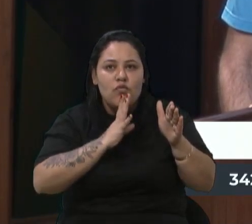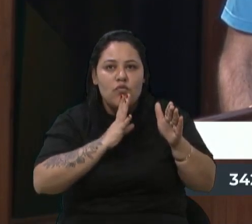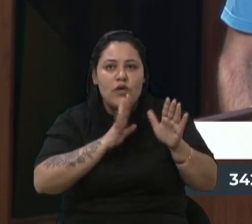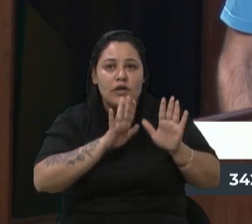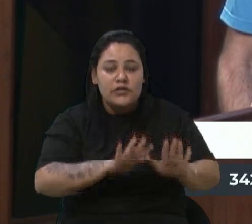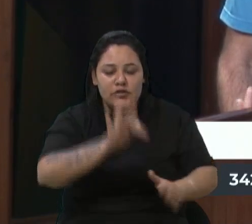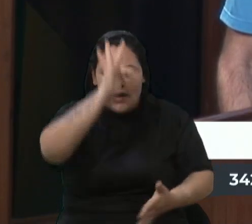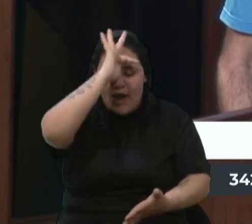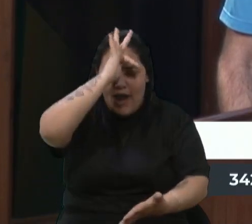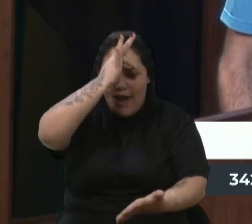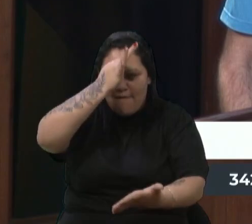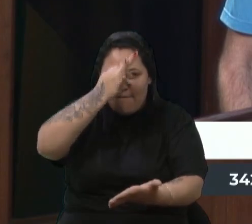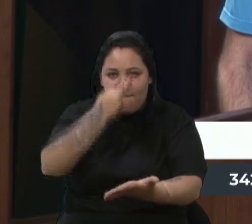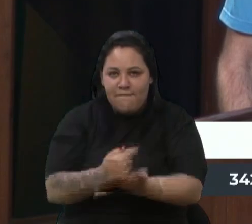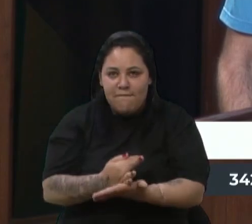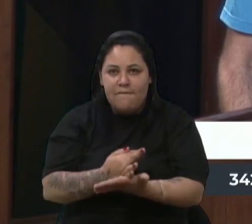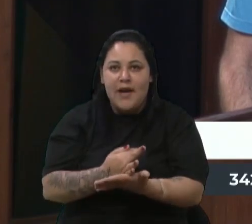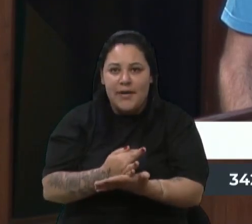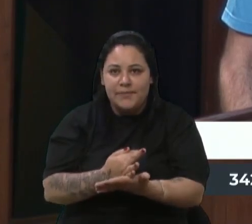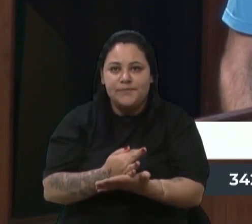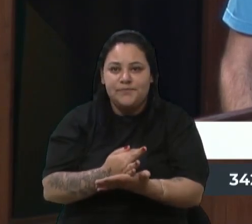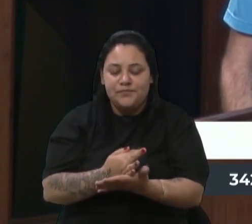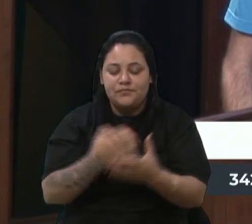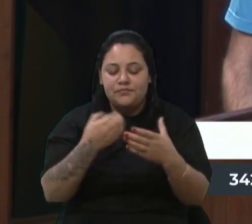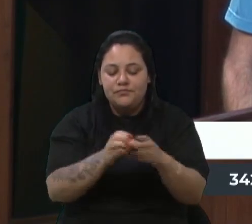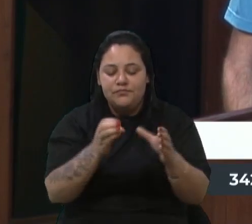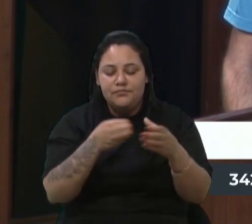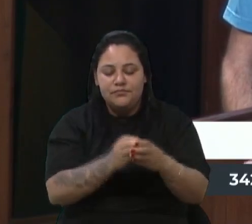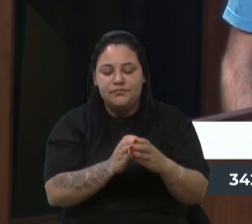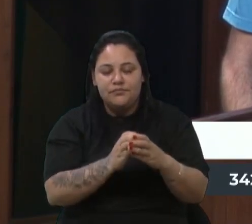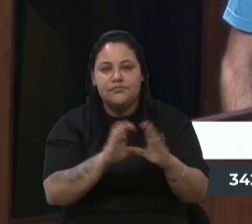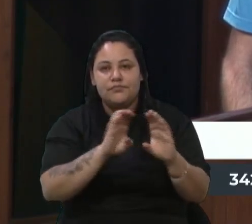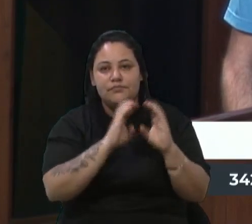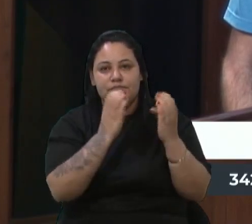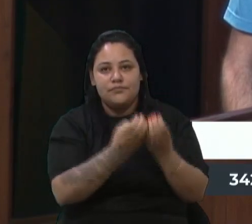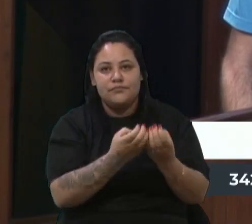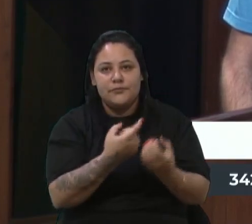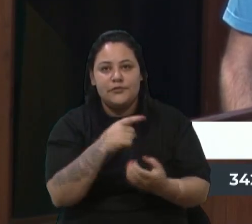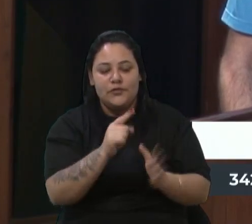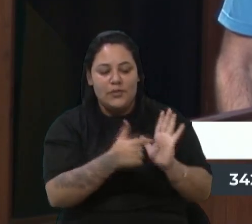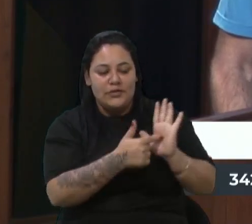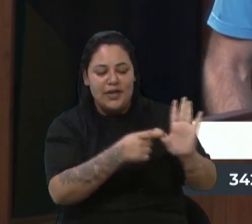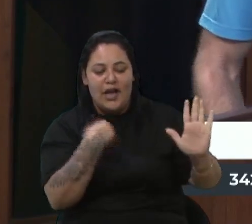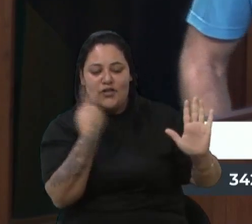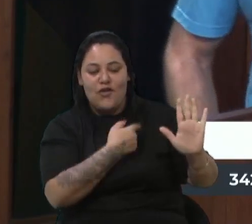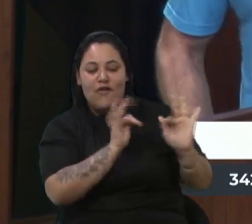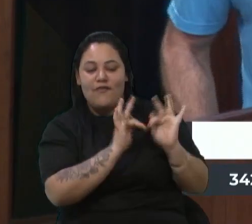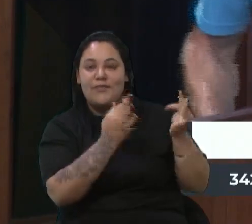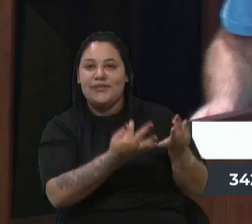da partilha e da vivência em comunidade. Então, vou apresentar a nossa família,